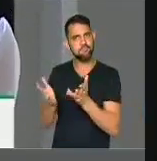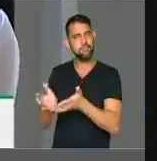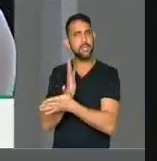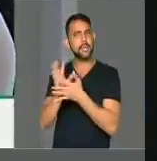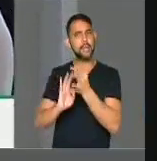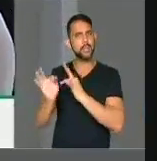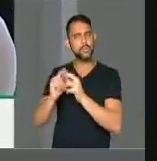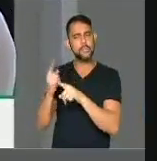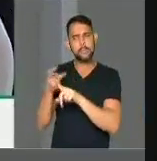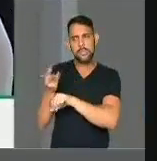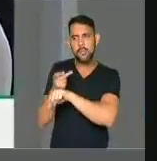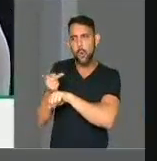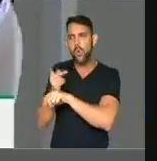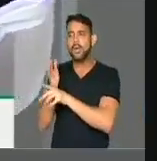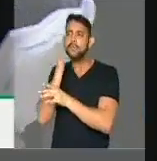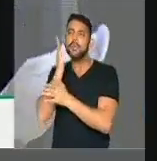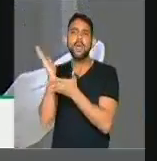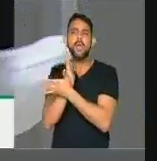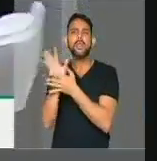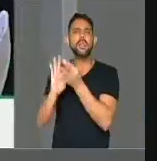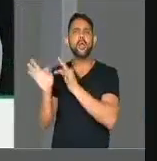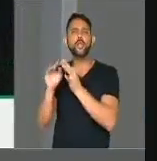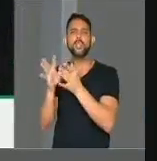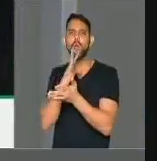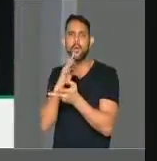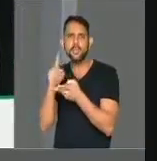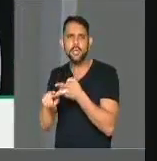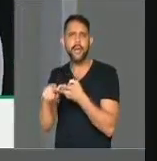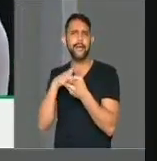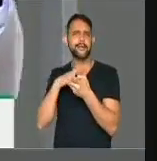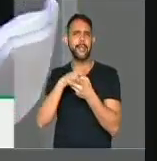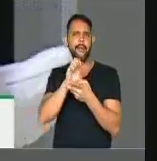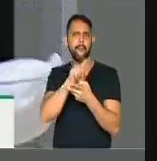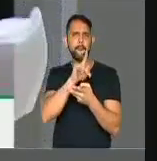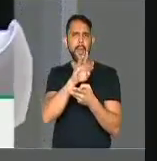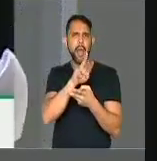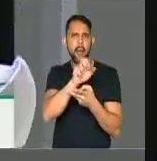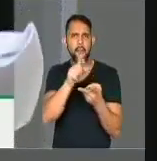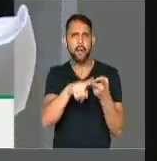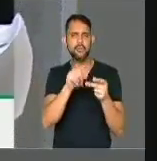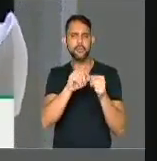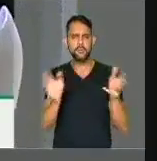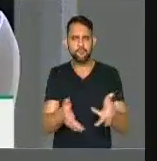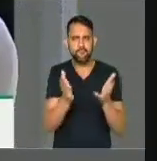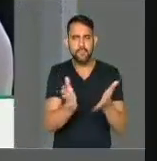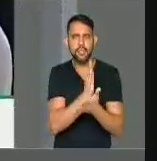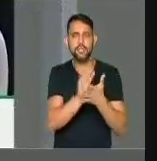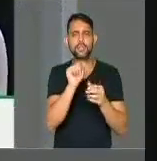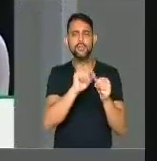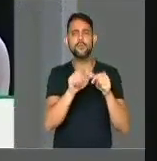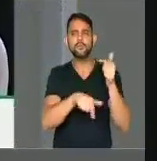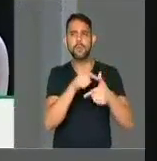país. Nós precisamos buscar essas tecnologias, nós temos a Embrapa, que vem fazendo um grande